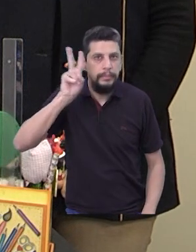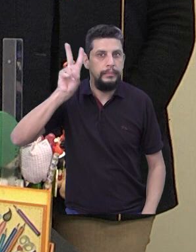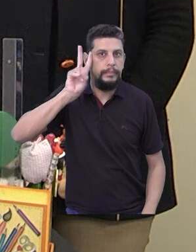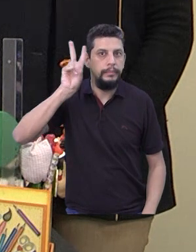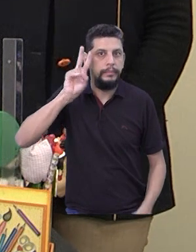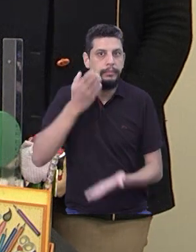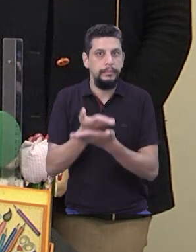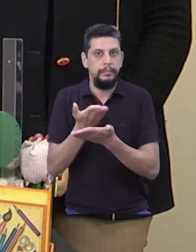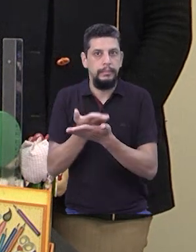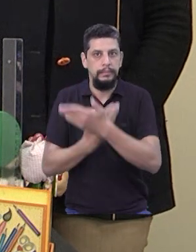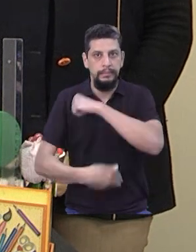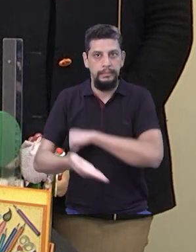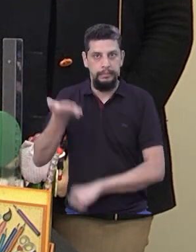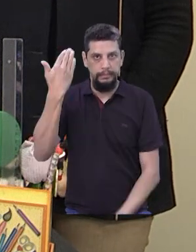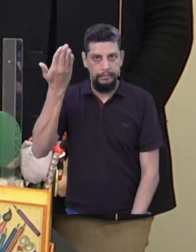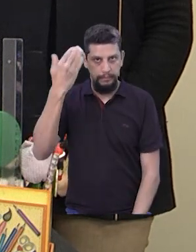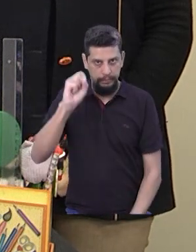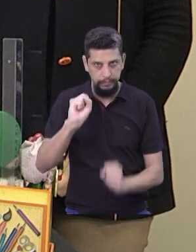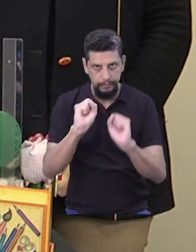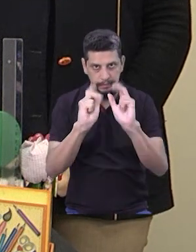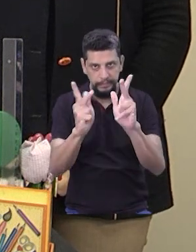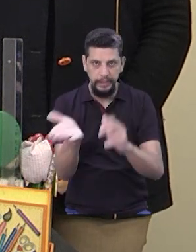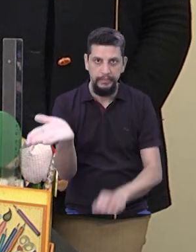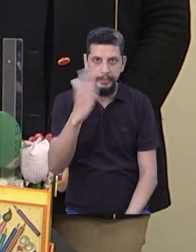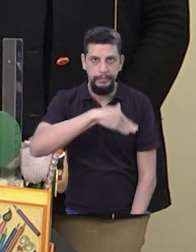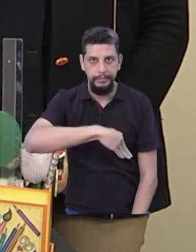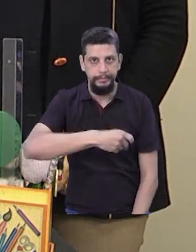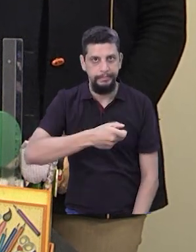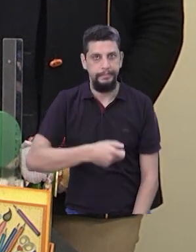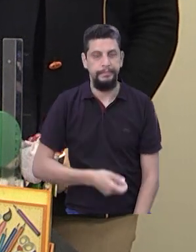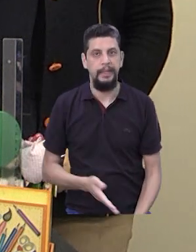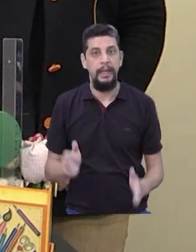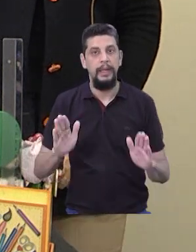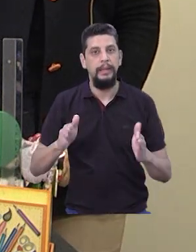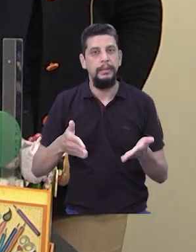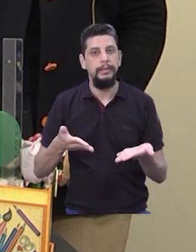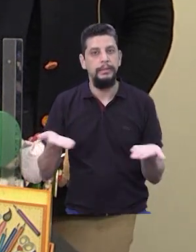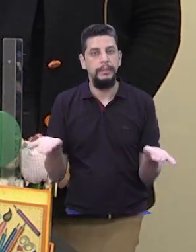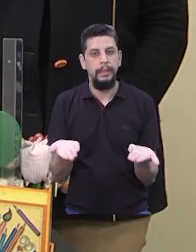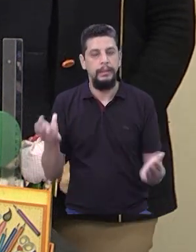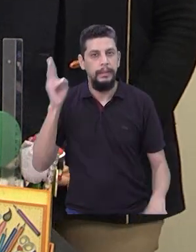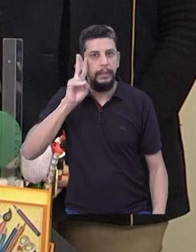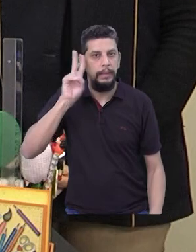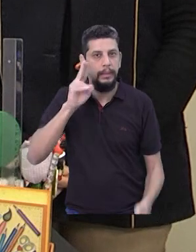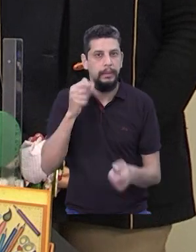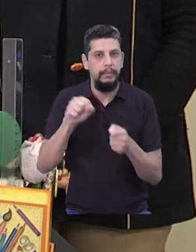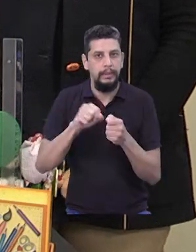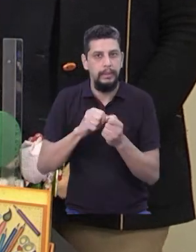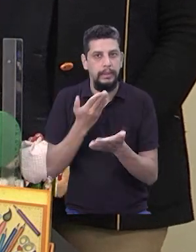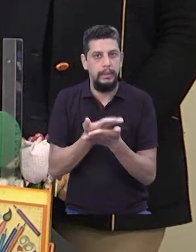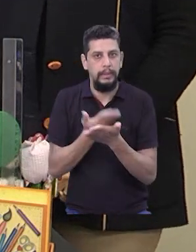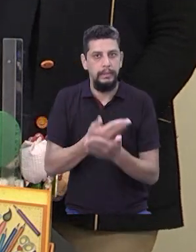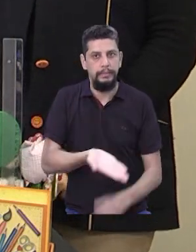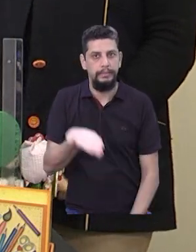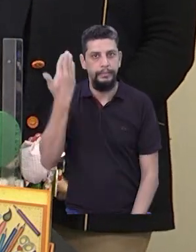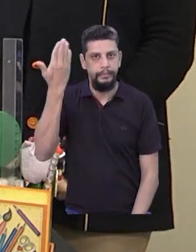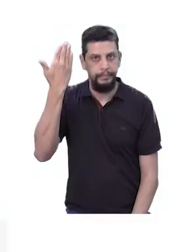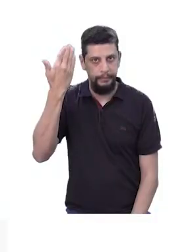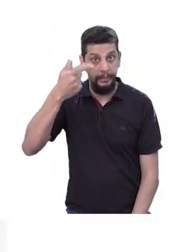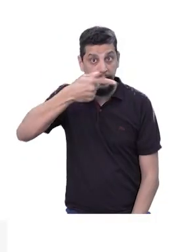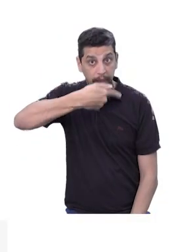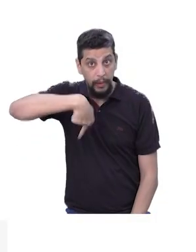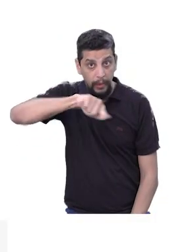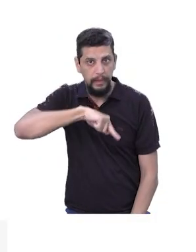nós vamos recordar a aula anterior, ok? Vamos lá? Então, recordando o que nós fizemos na aula passada.